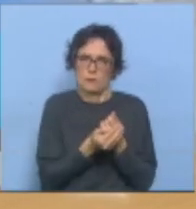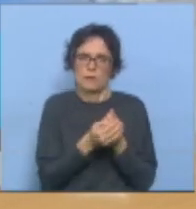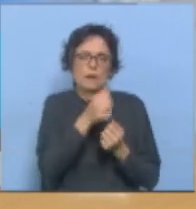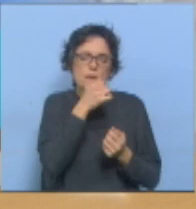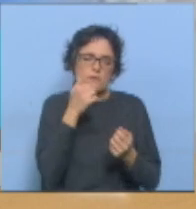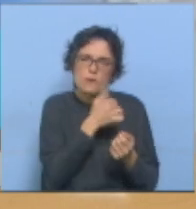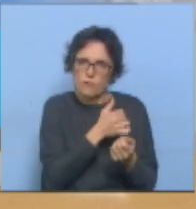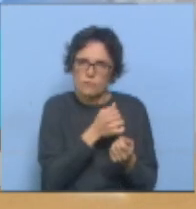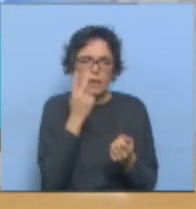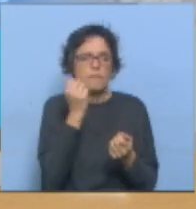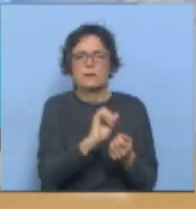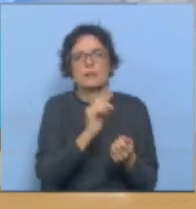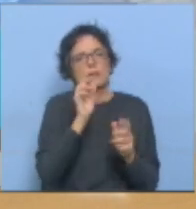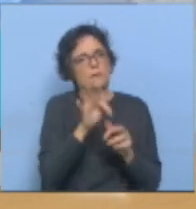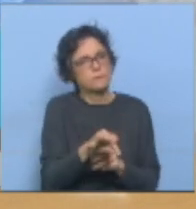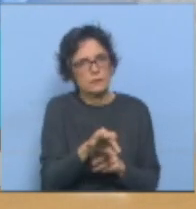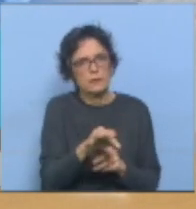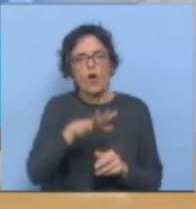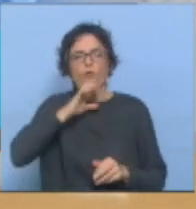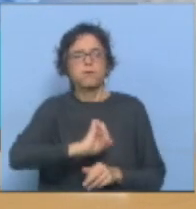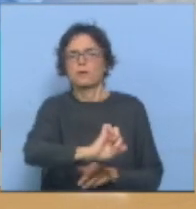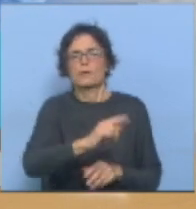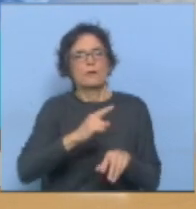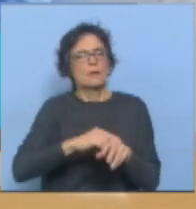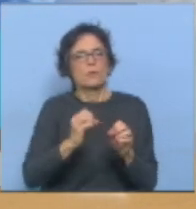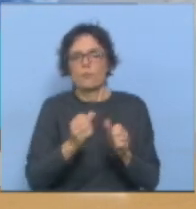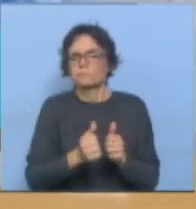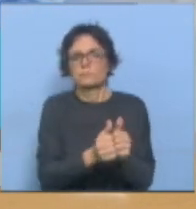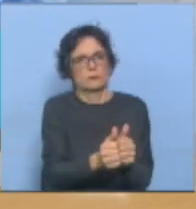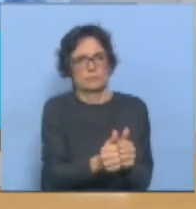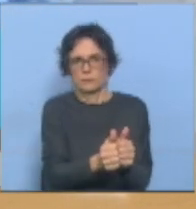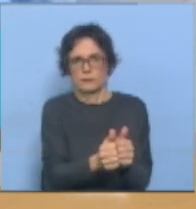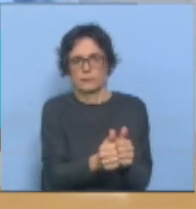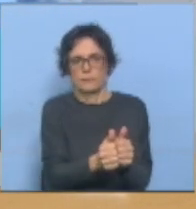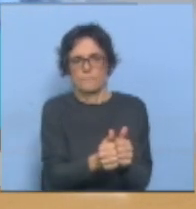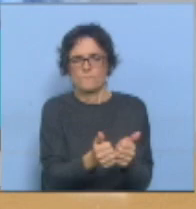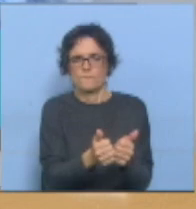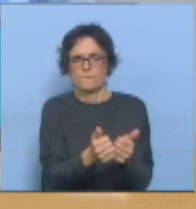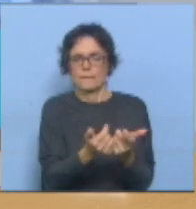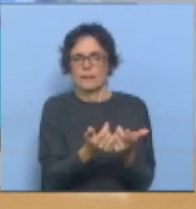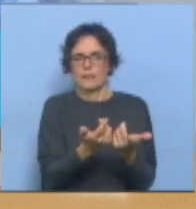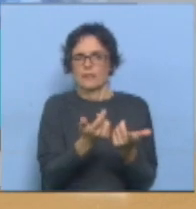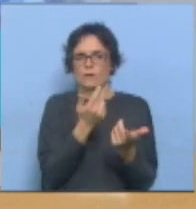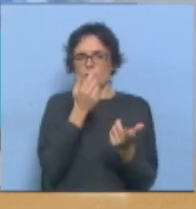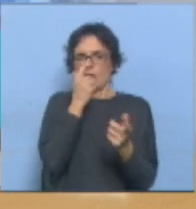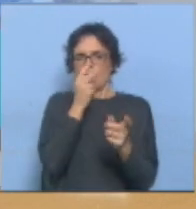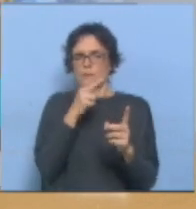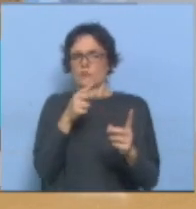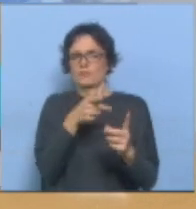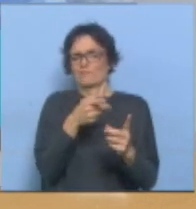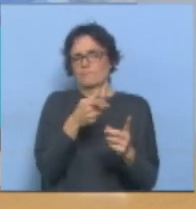trabalho, que os filhos não têm tempo para o acompanhar, pode ser levado a pensar na